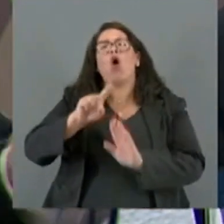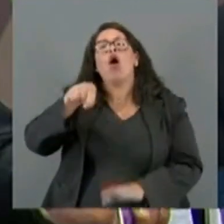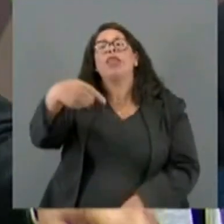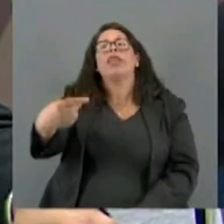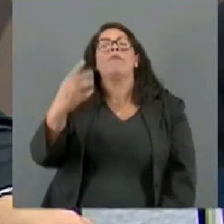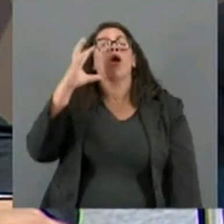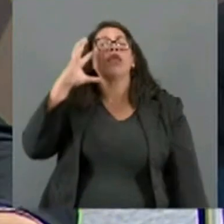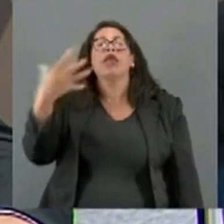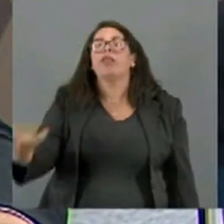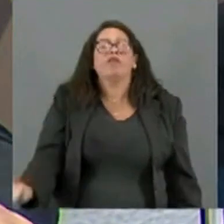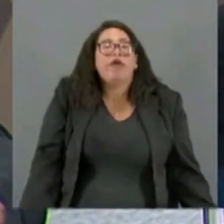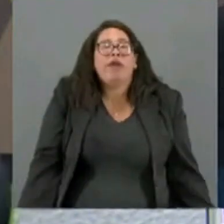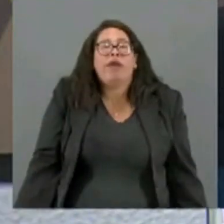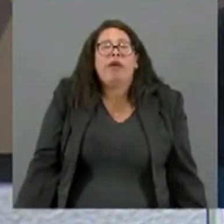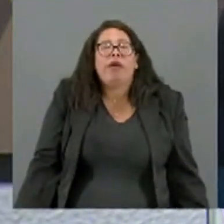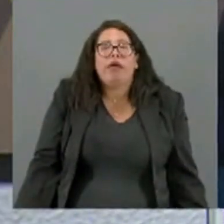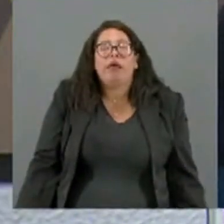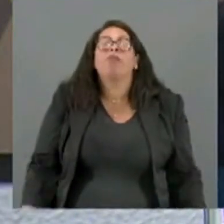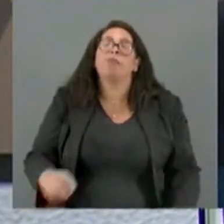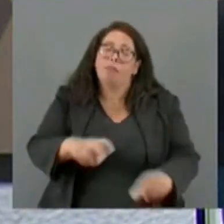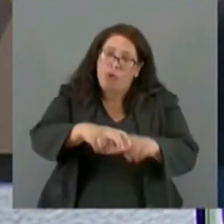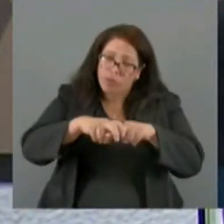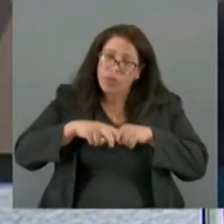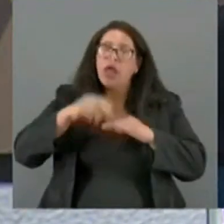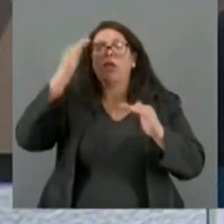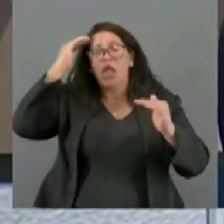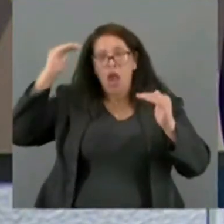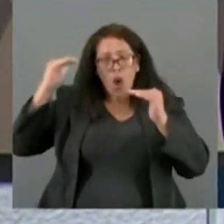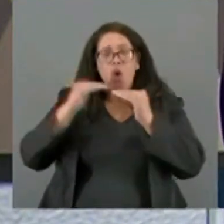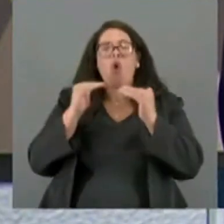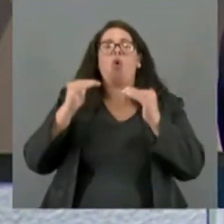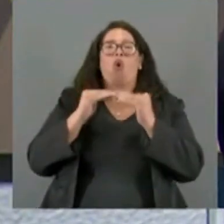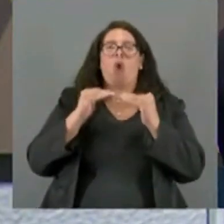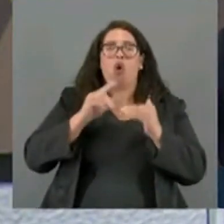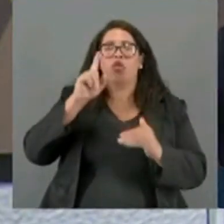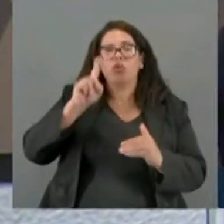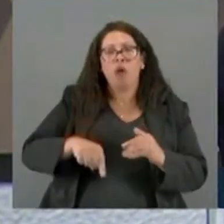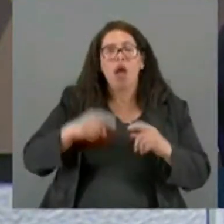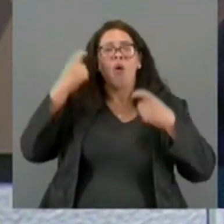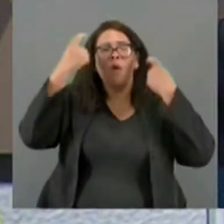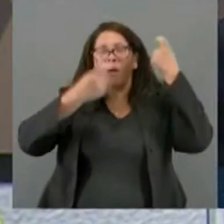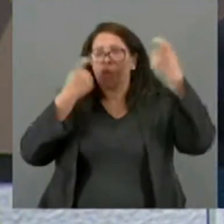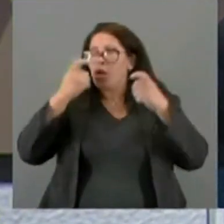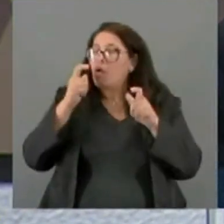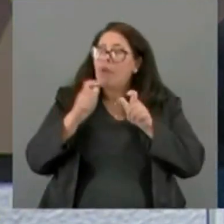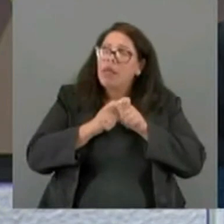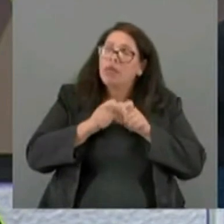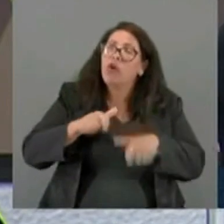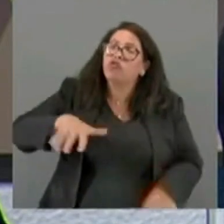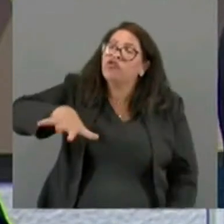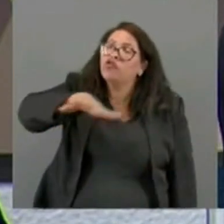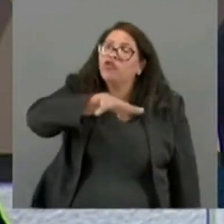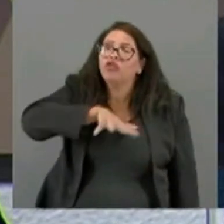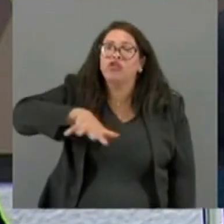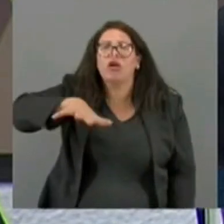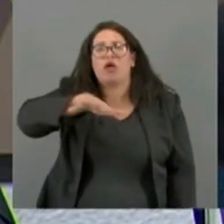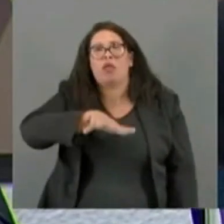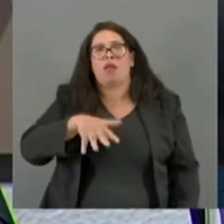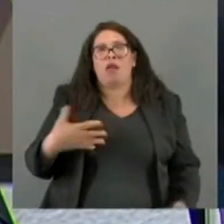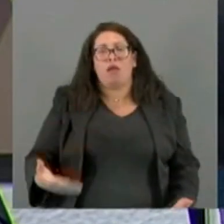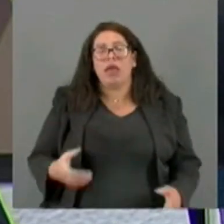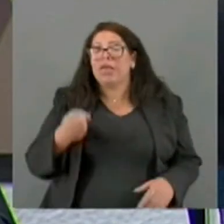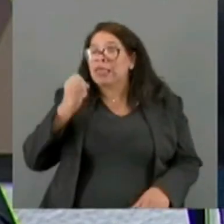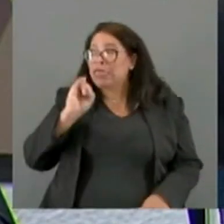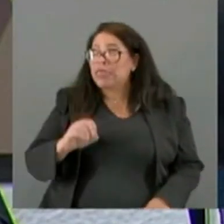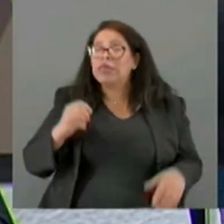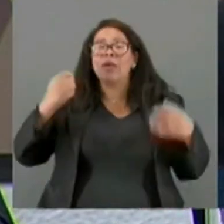apurar depois de consumado. Portanto, eu concordo plenamente que é uma preocupação grande e, caso necessite